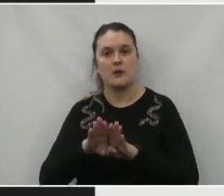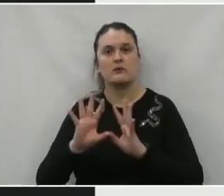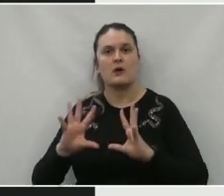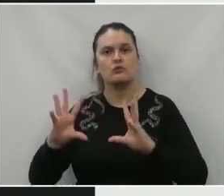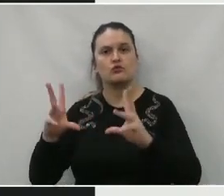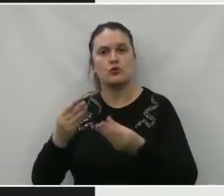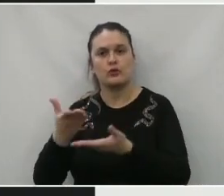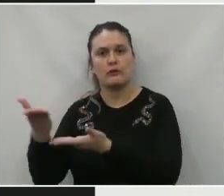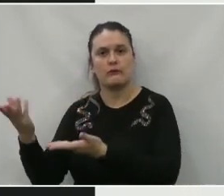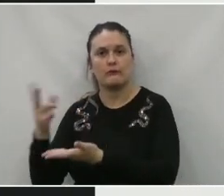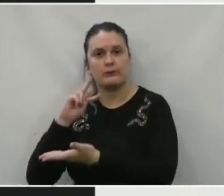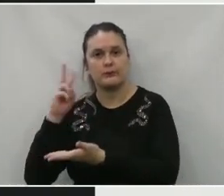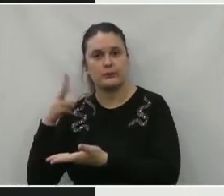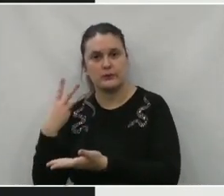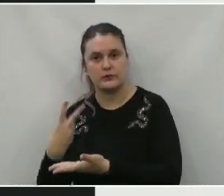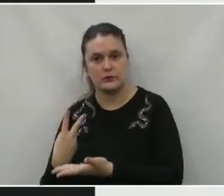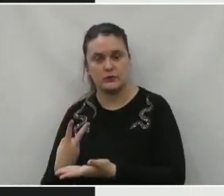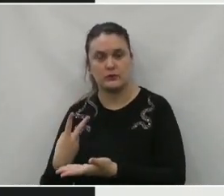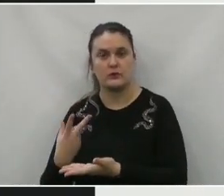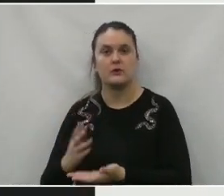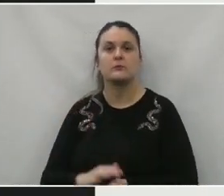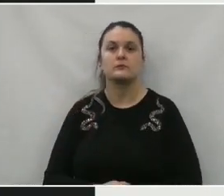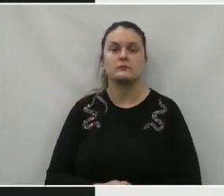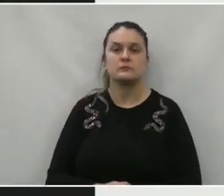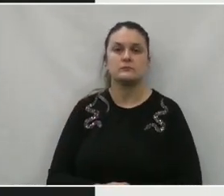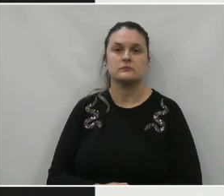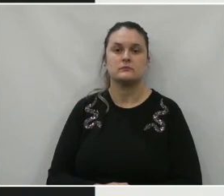nossos colegas vereadores,